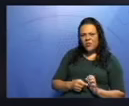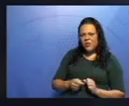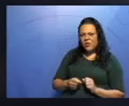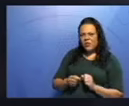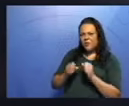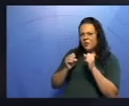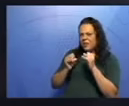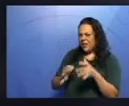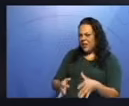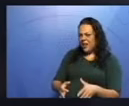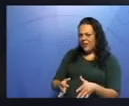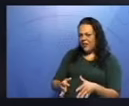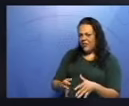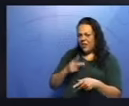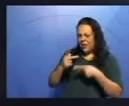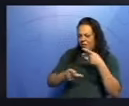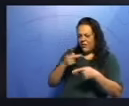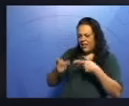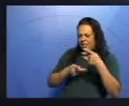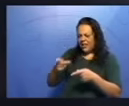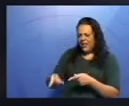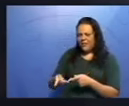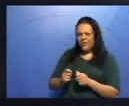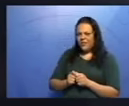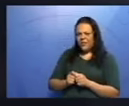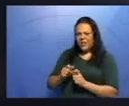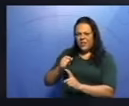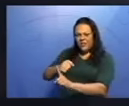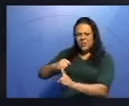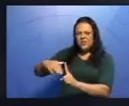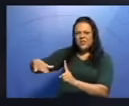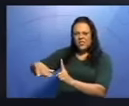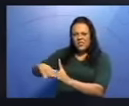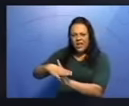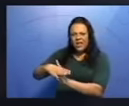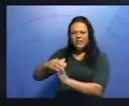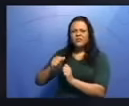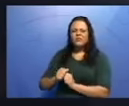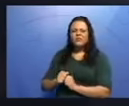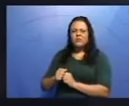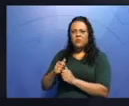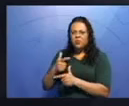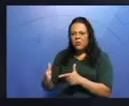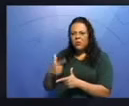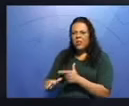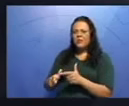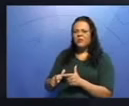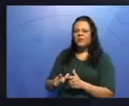isso tudo com muita ironia. Vocês vão começar a entender quando nós começarmos a ler o conto.